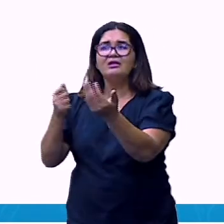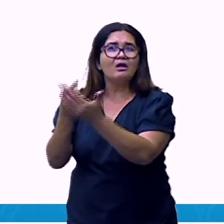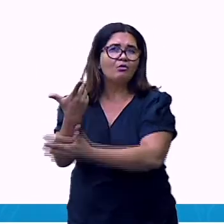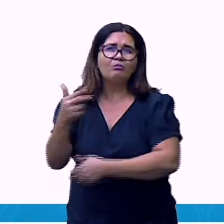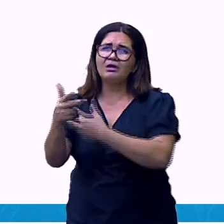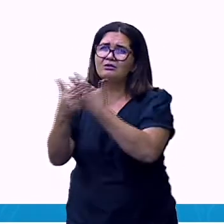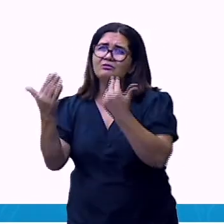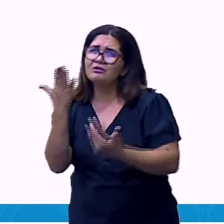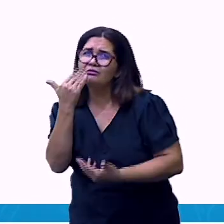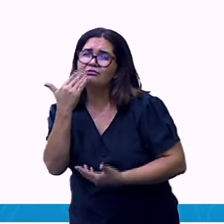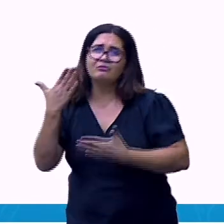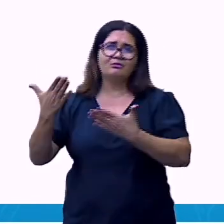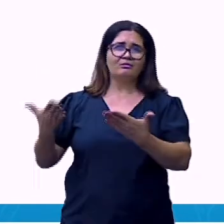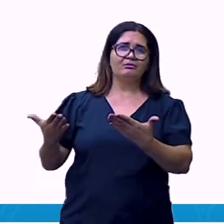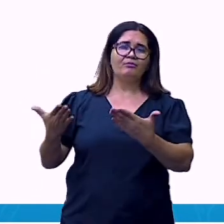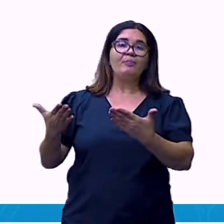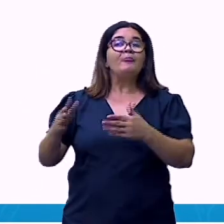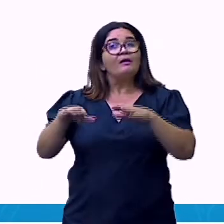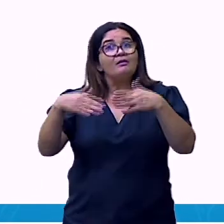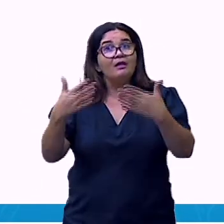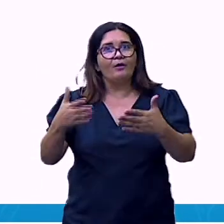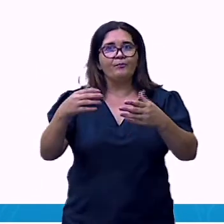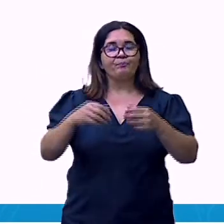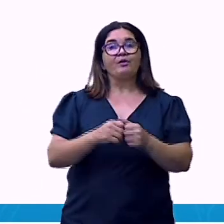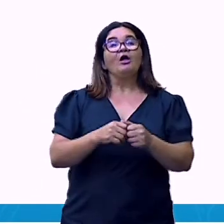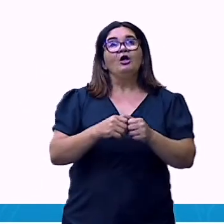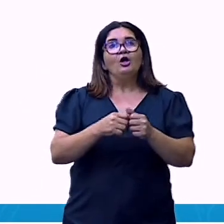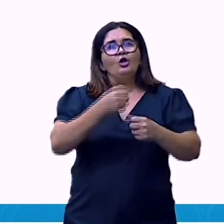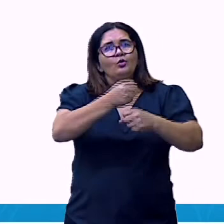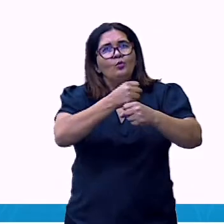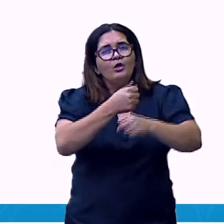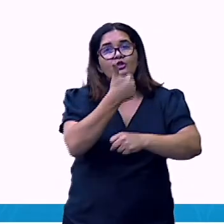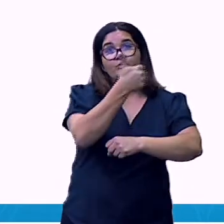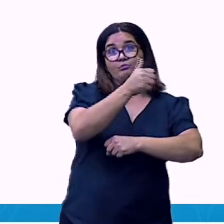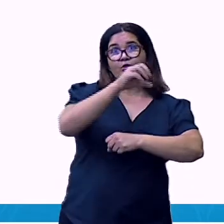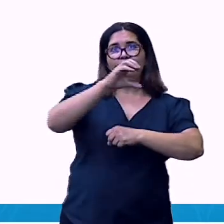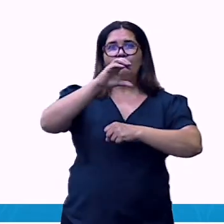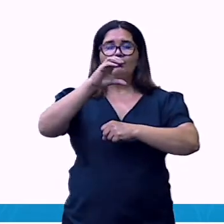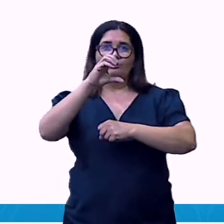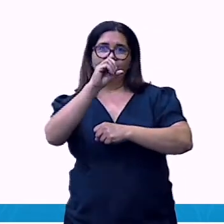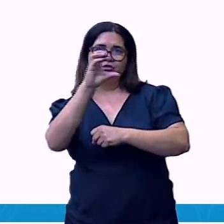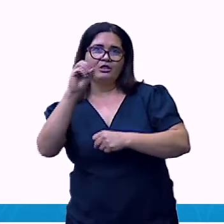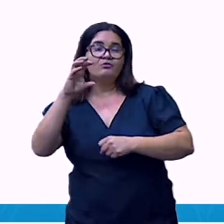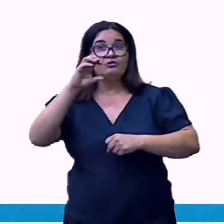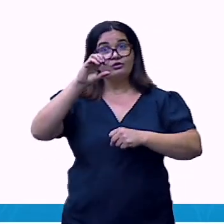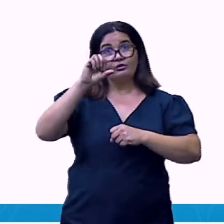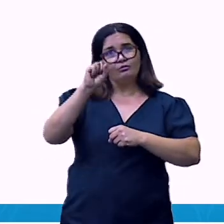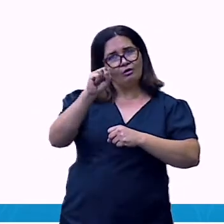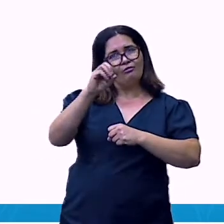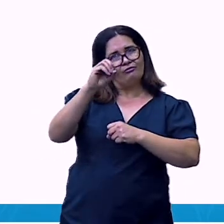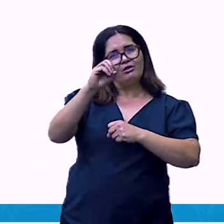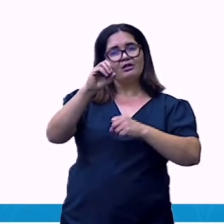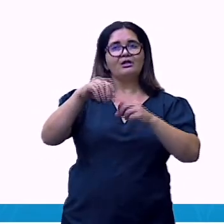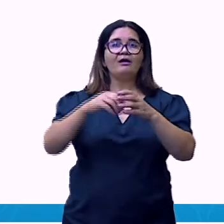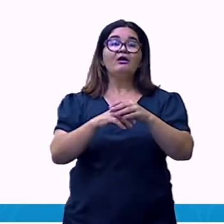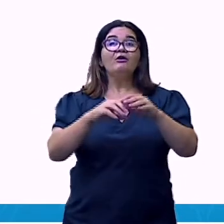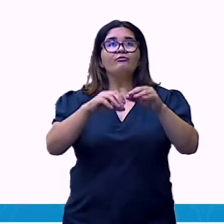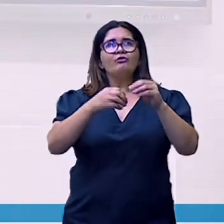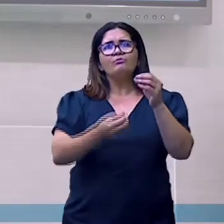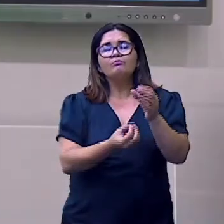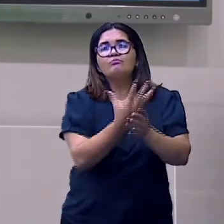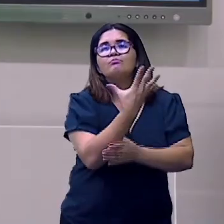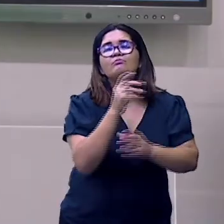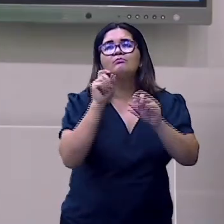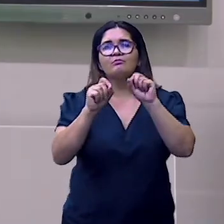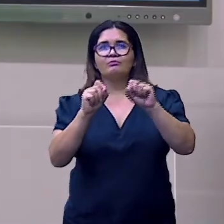melhorar essa situação, em 13 de julho de 1990, foi criado o Estatuto da Criança e